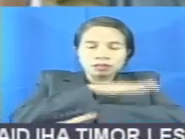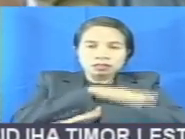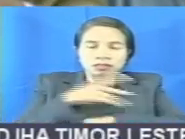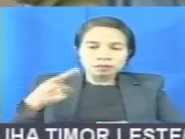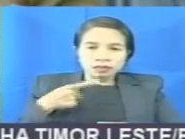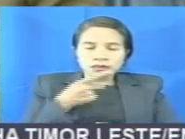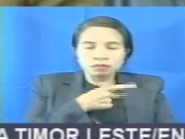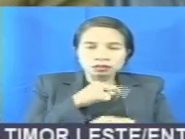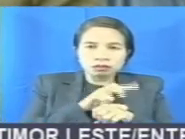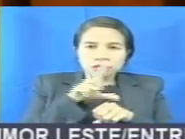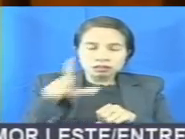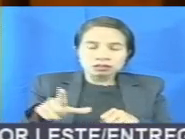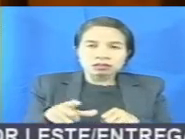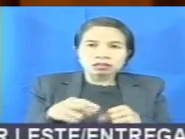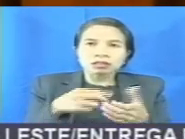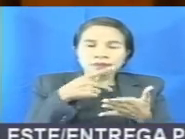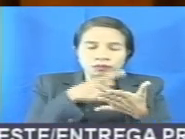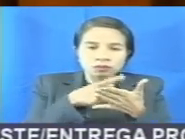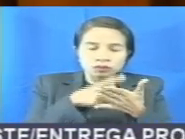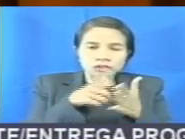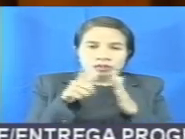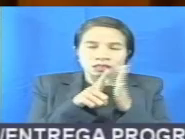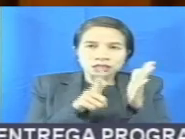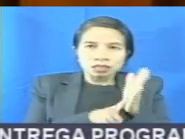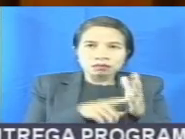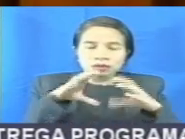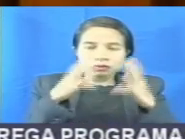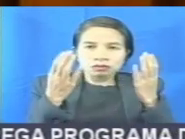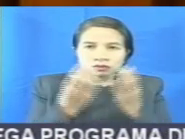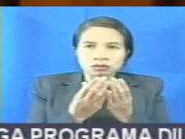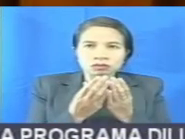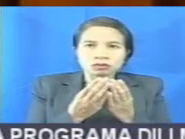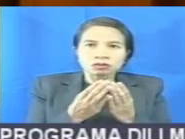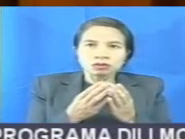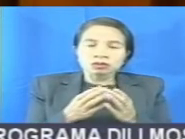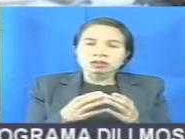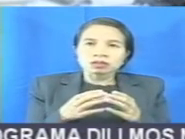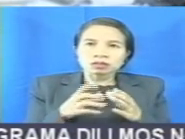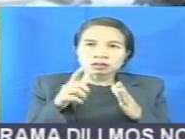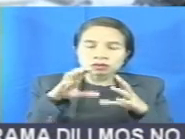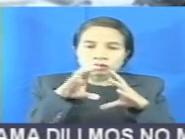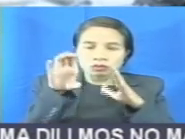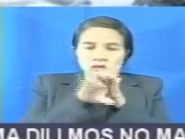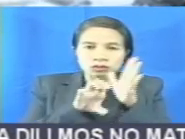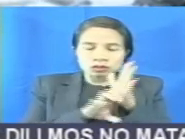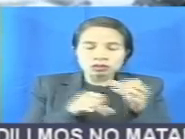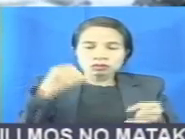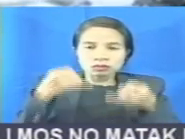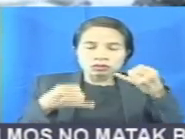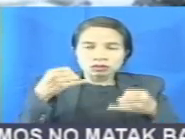Parlamento Nacional se baixa proposta lei Balum e a Comissão Assuntos Constitucionais,